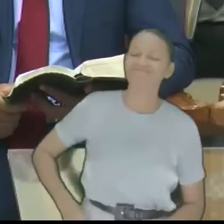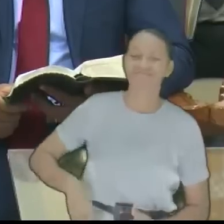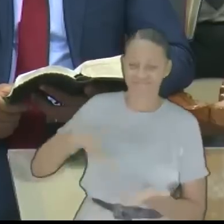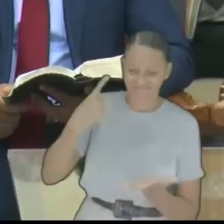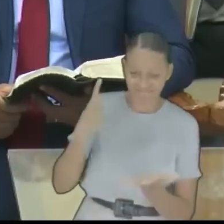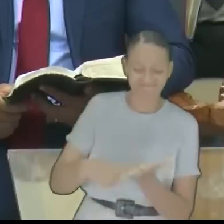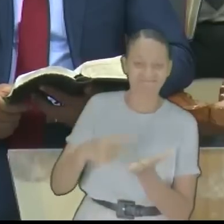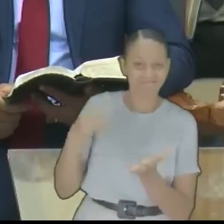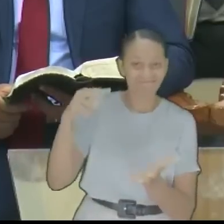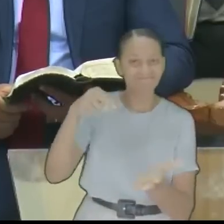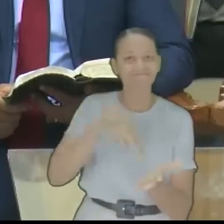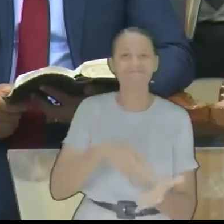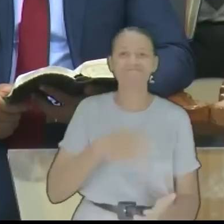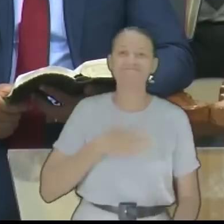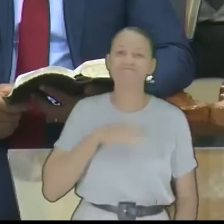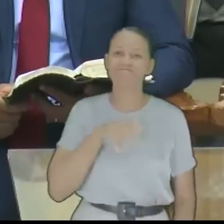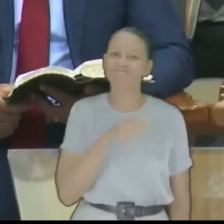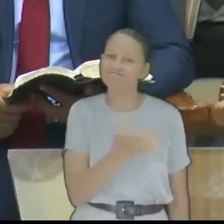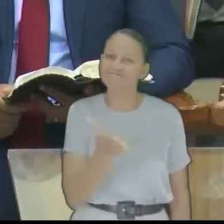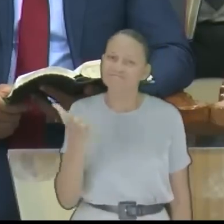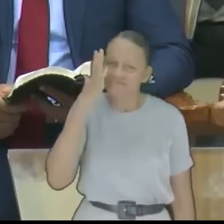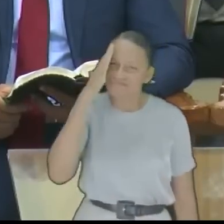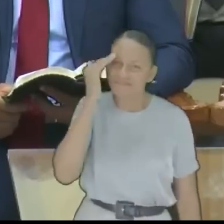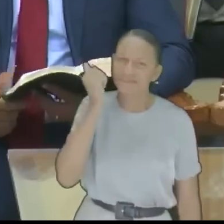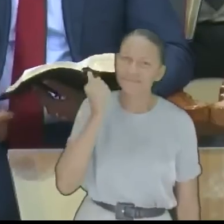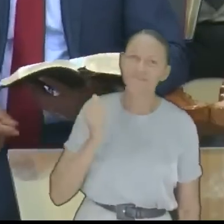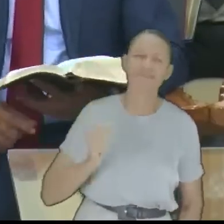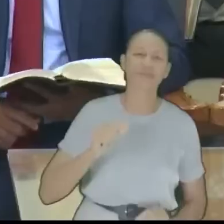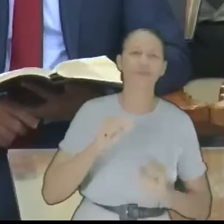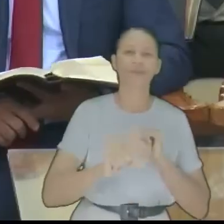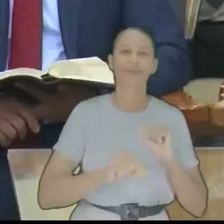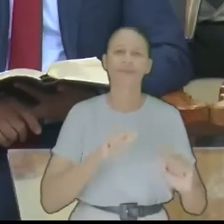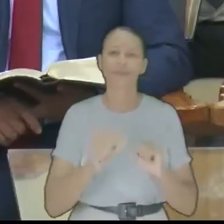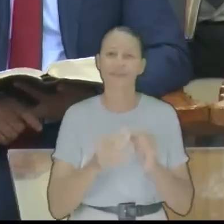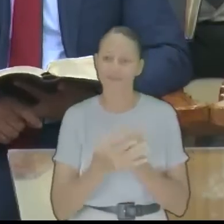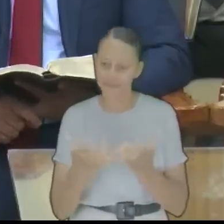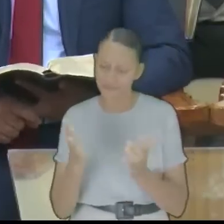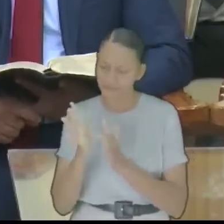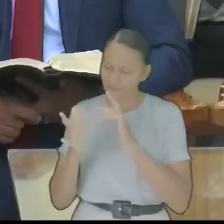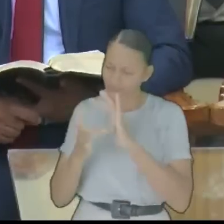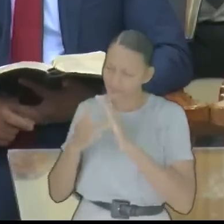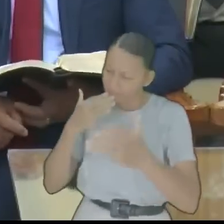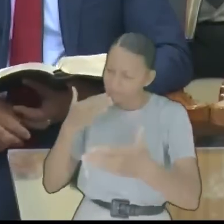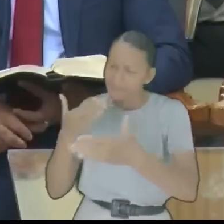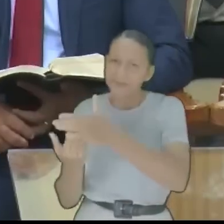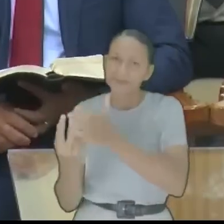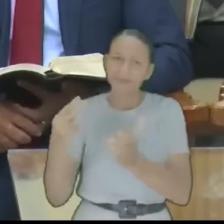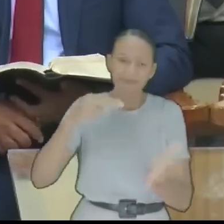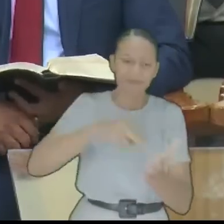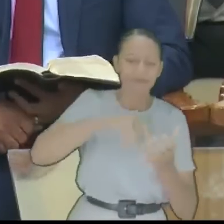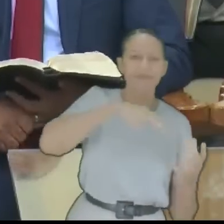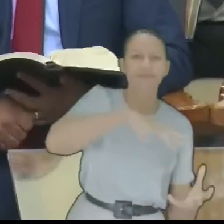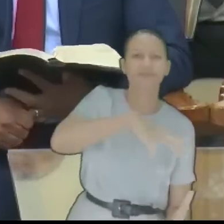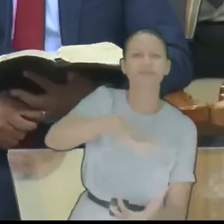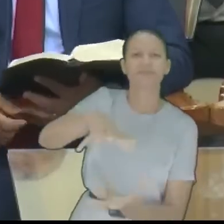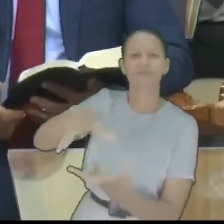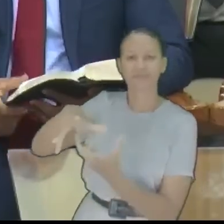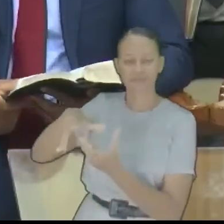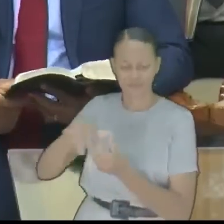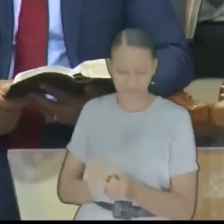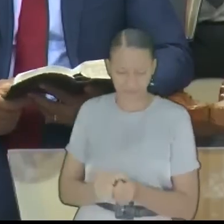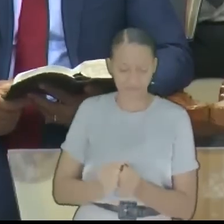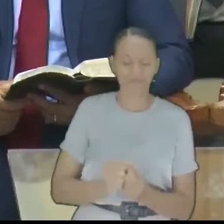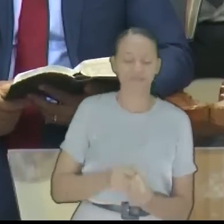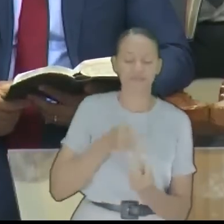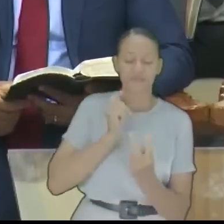vir. Meus irmãos, os irmãos sabem que a vinda de Jesus ao mundo, ela divide-se